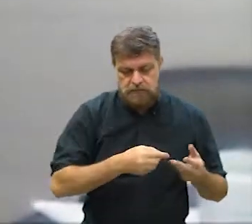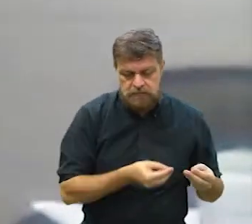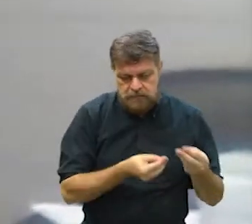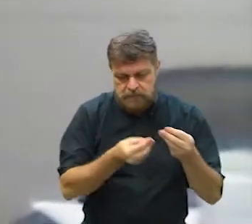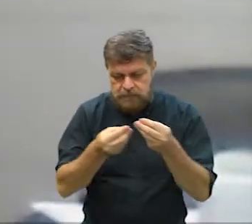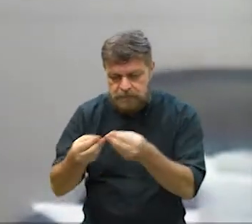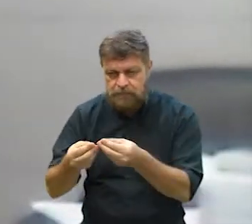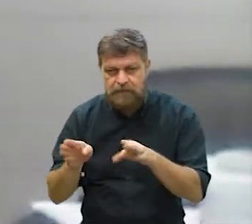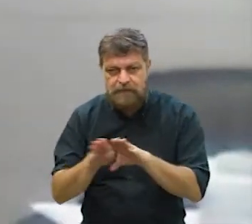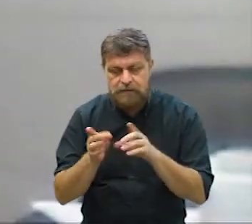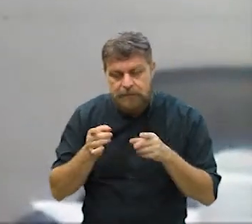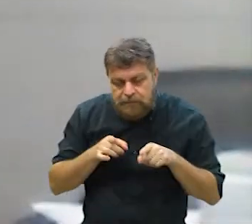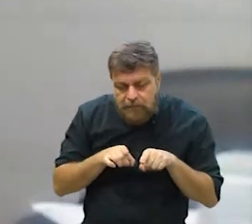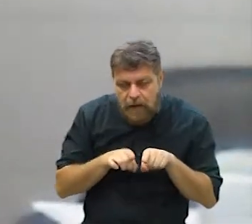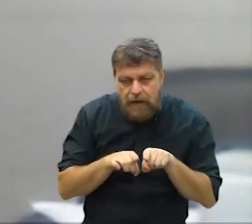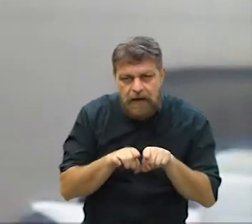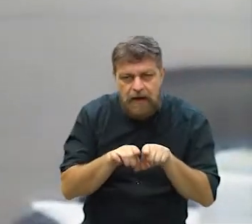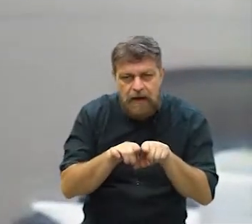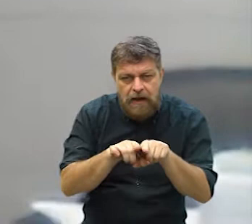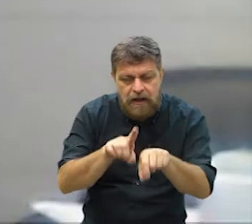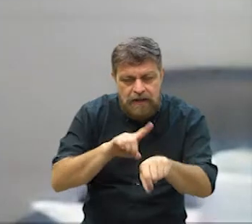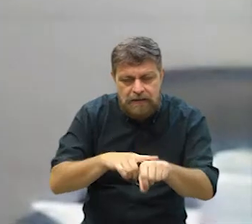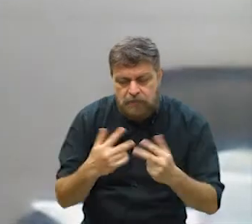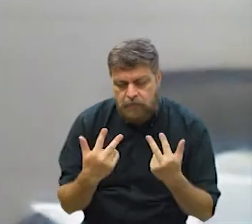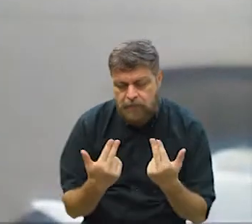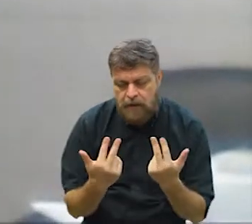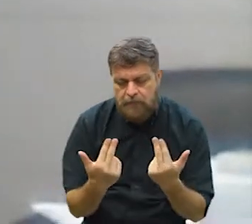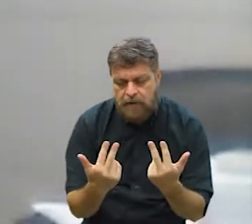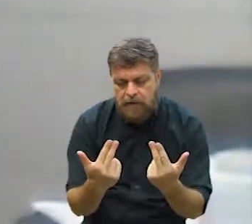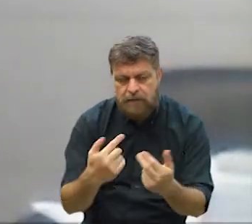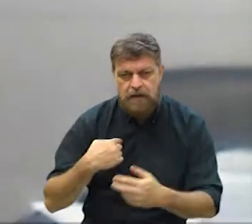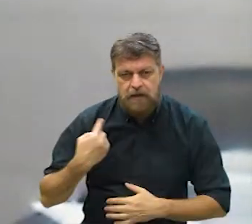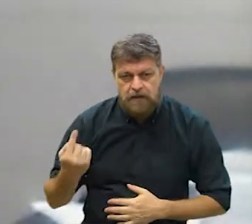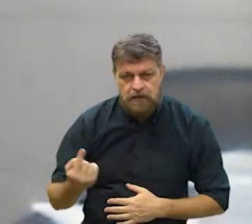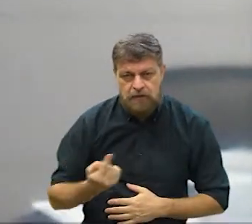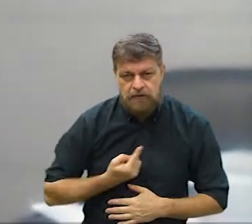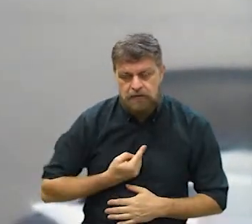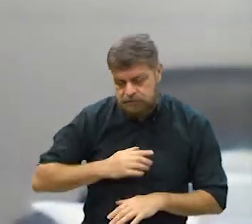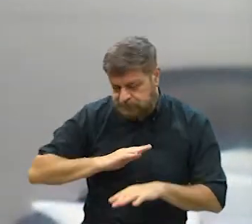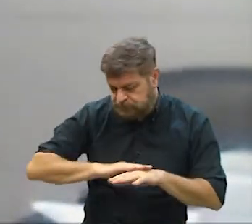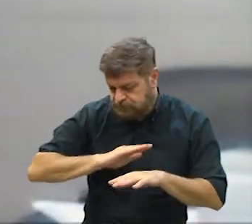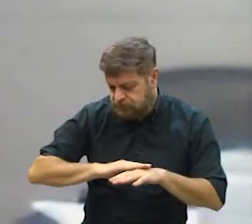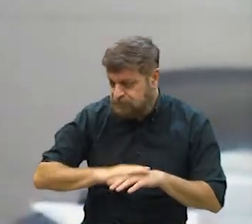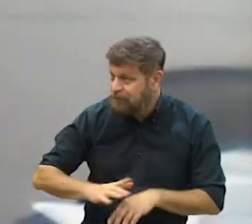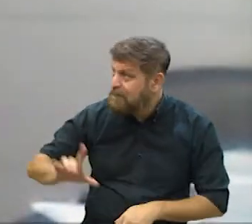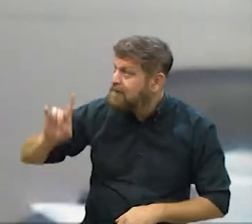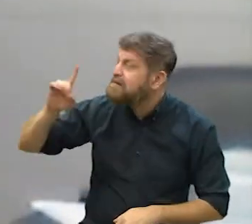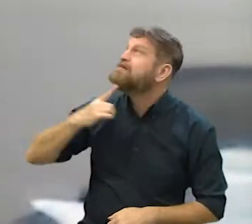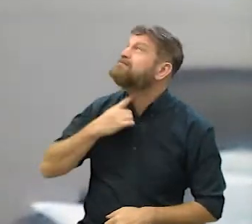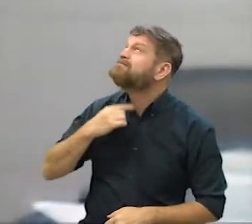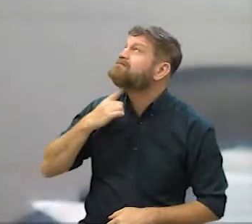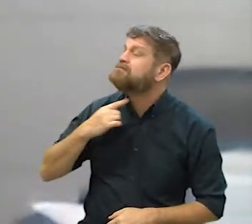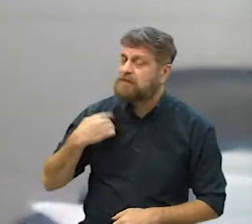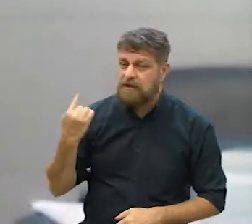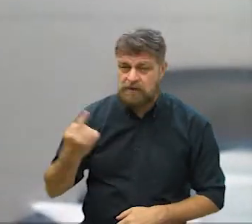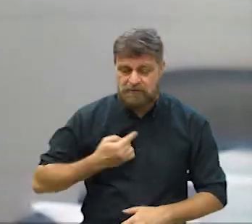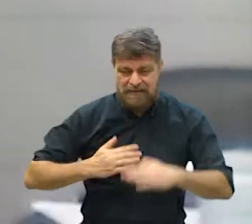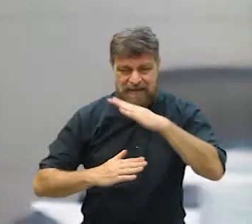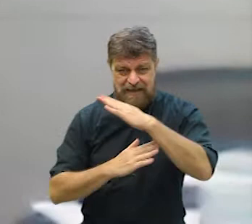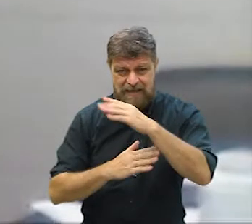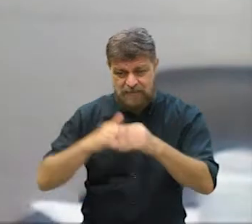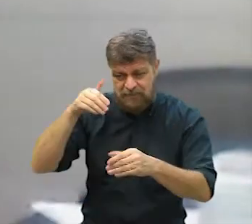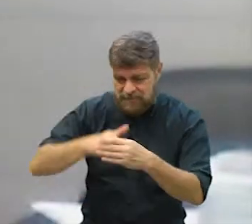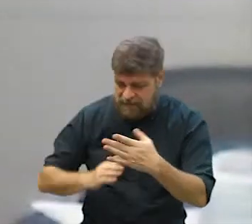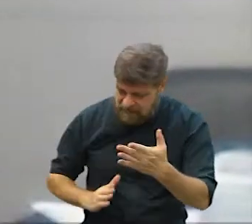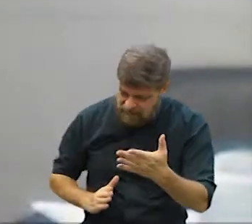e, paralelamente a isso, nós vamos, se Deus quiser, aí, com o apoio da Câmara,